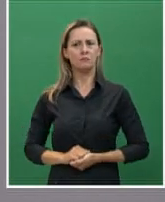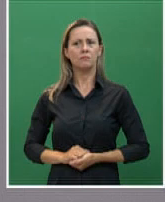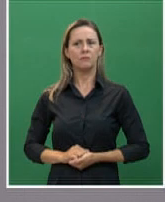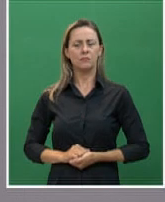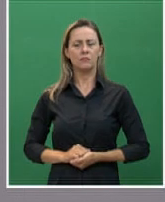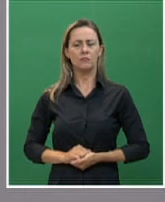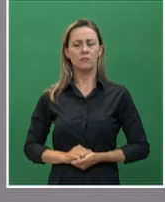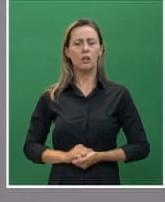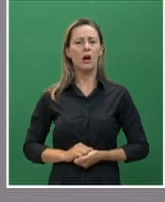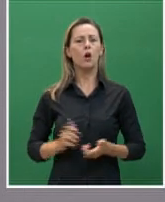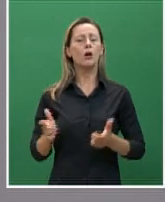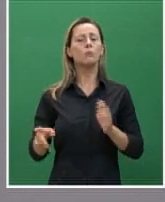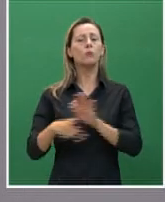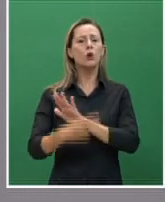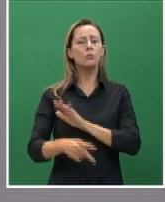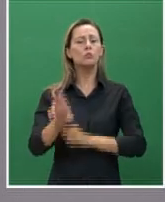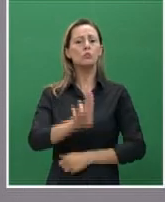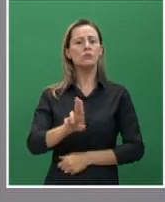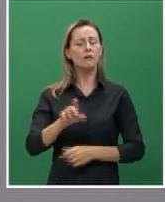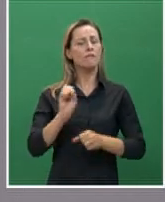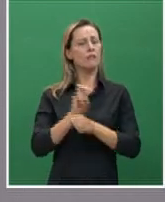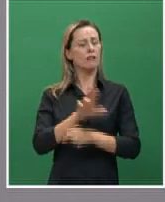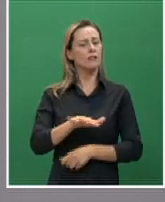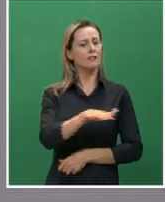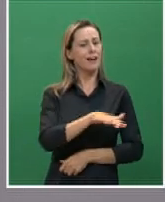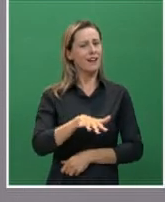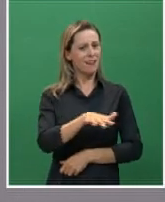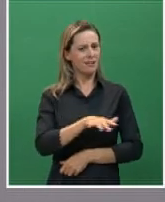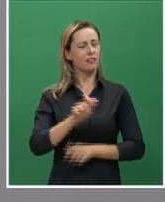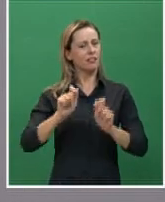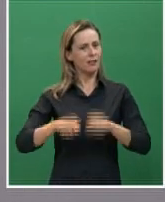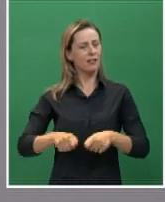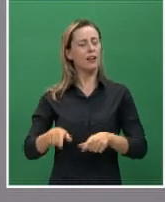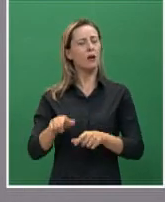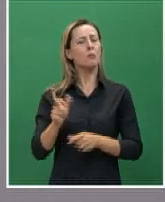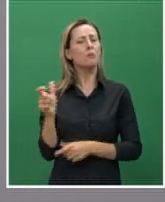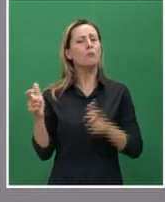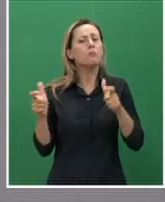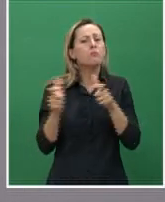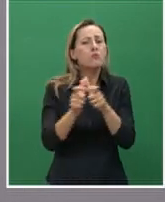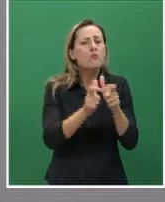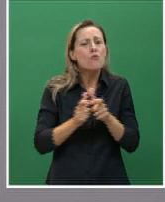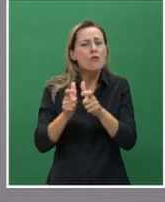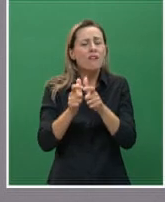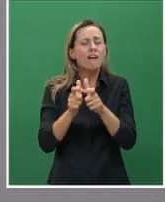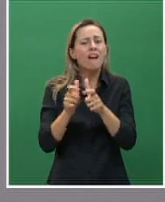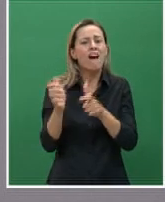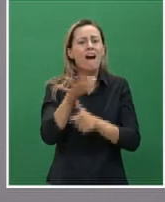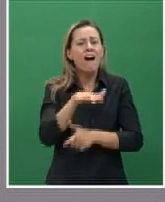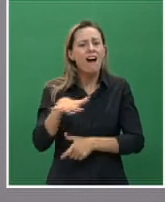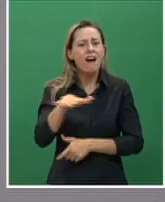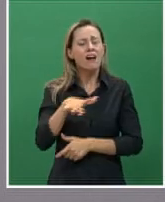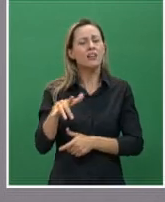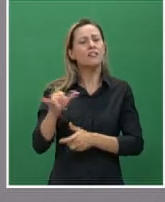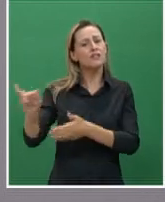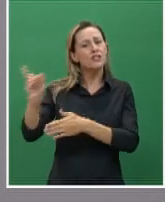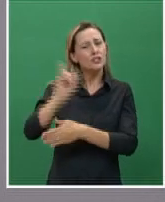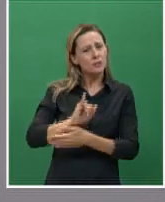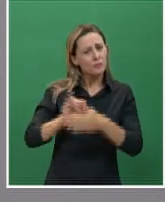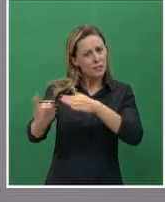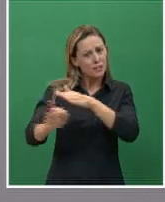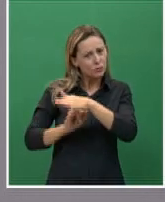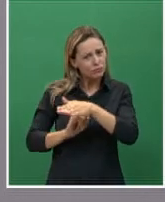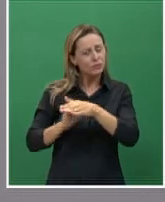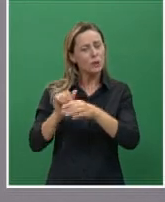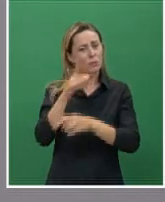Inclusive a ocupação dessas áreas a partir da infraestrutura infelizmente poucas áreas ganharam esse esse tipo de investimento depois que eu deixei a